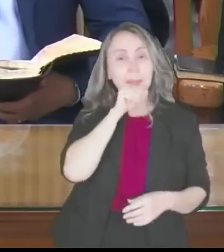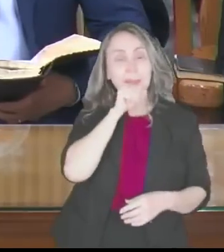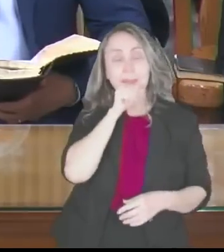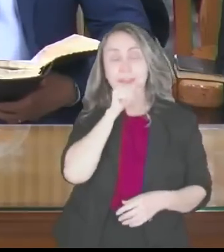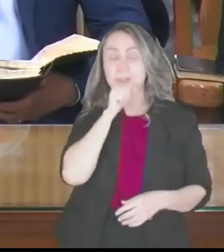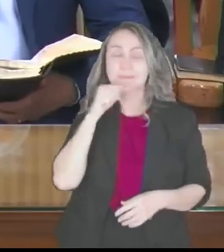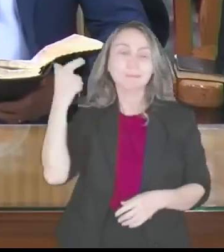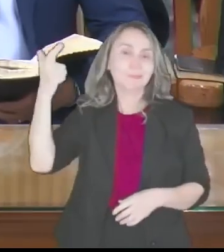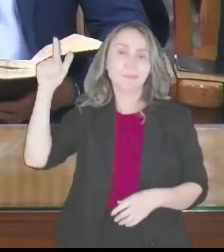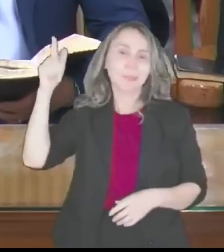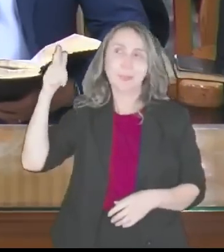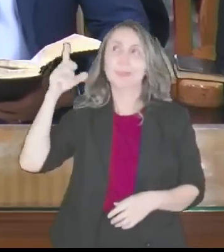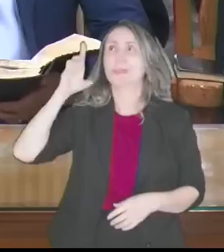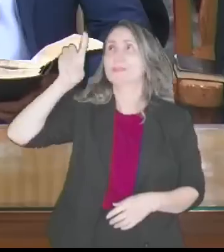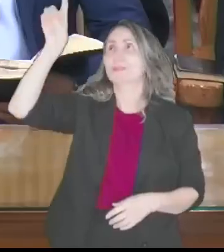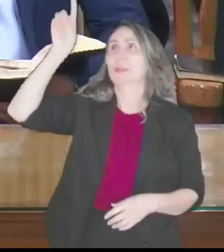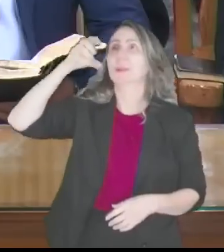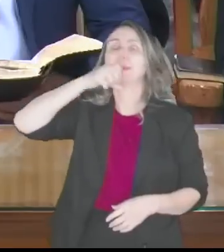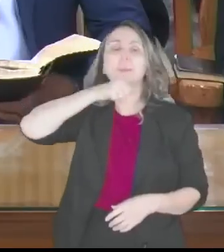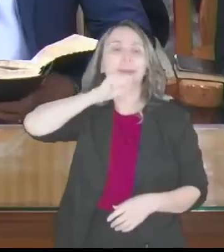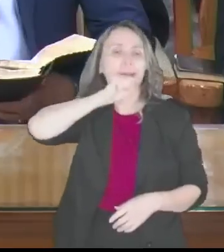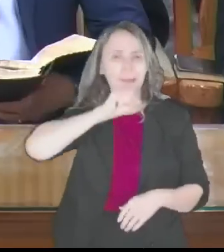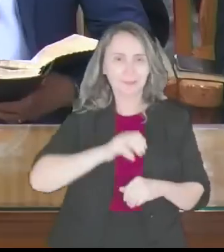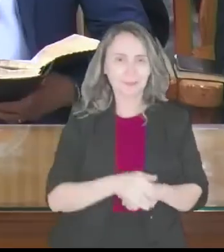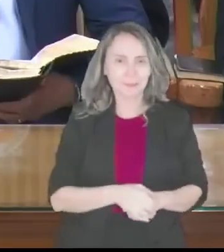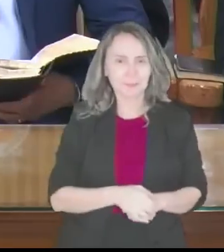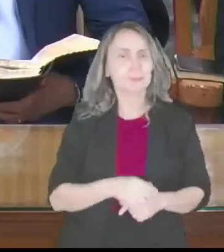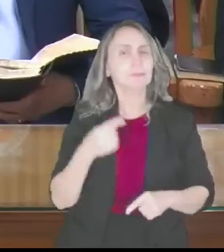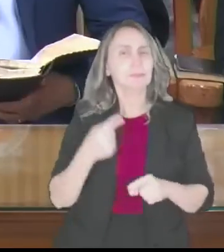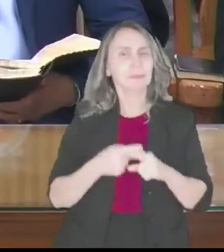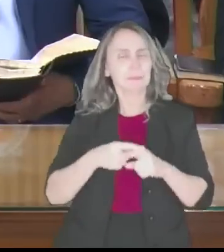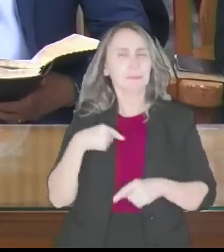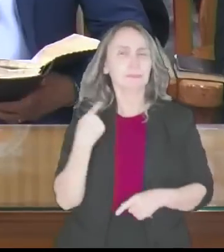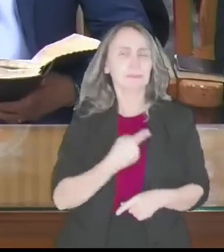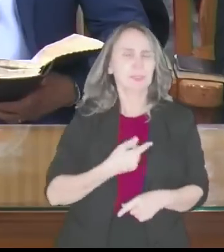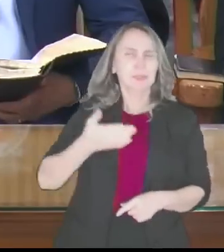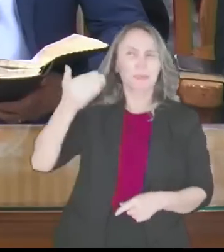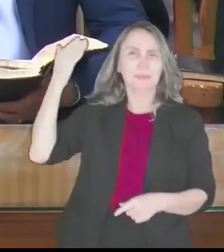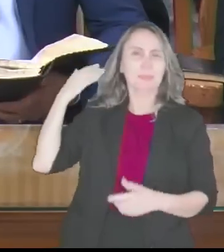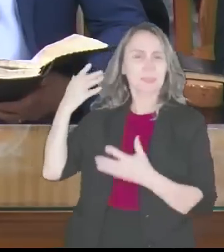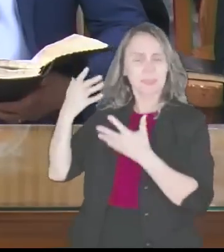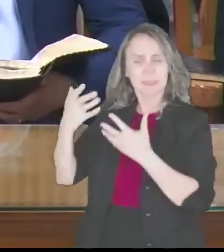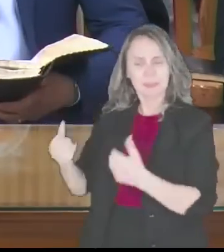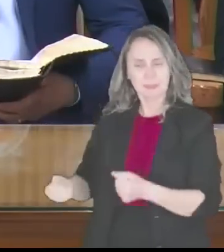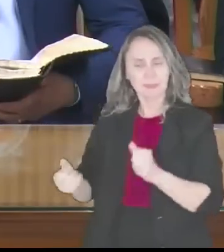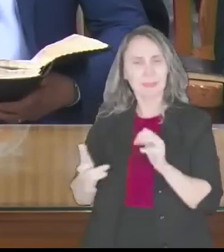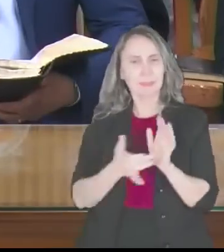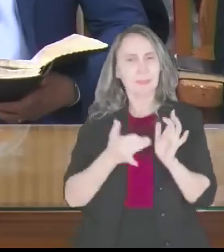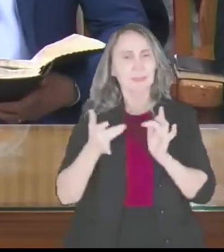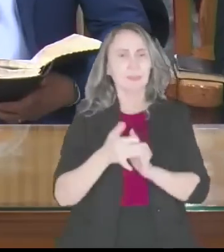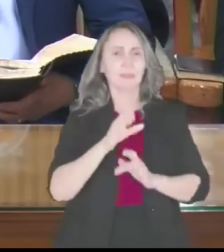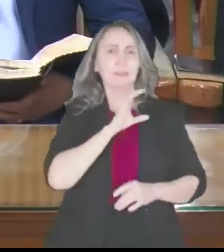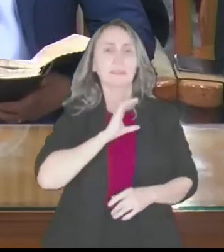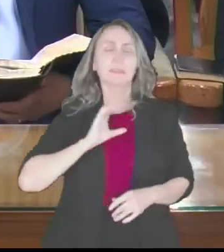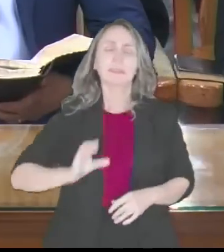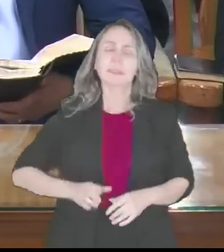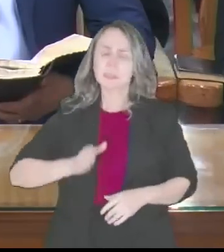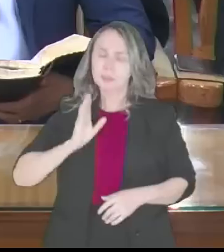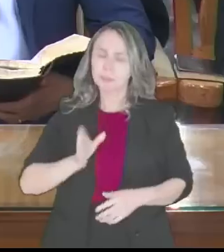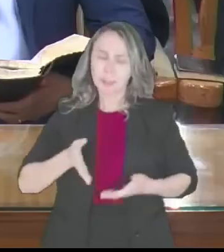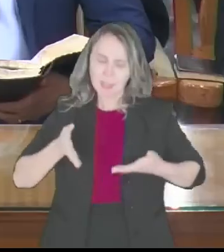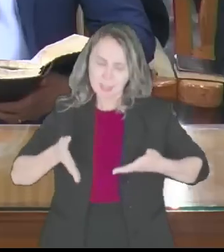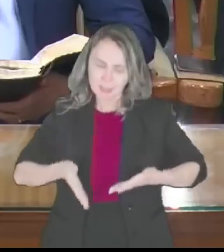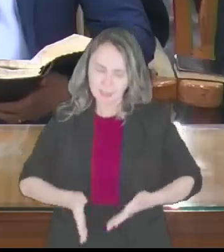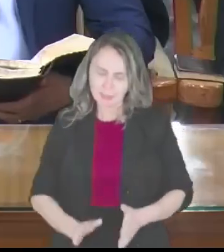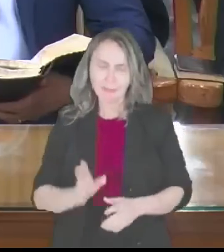mãe, porque desde que nós aceitamos a Cristo, ou desde que nós já nascemos no Evangelho,